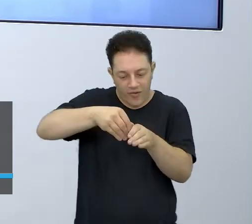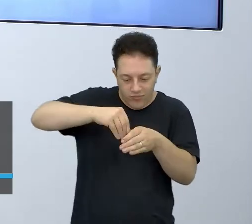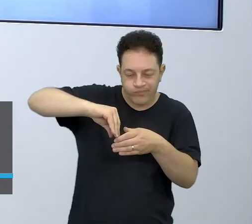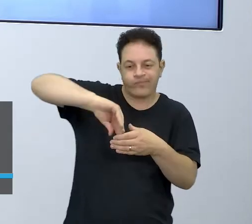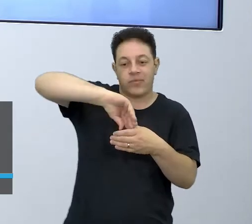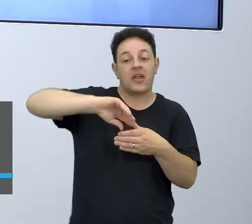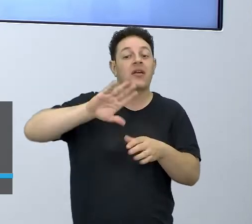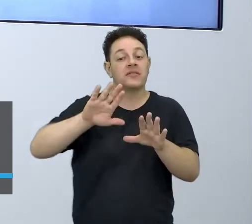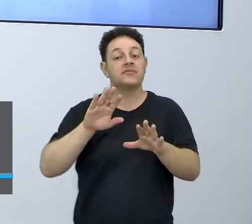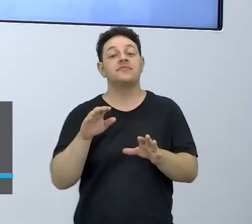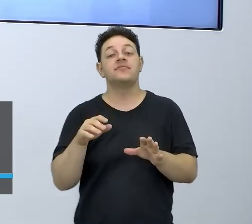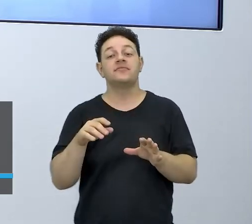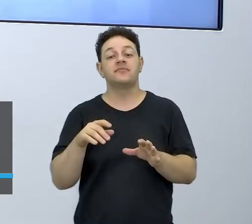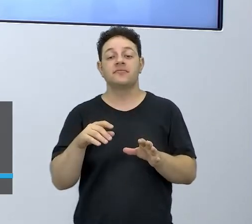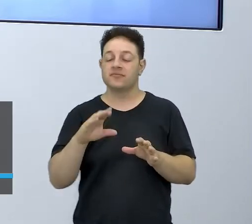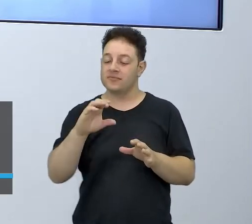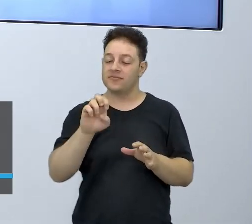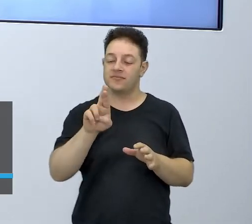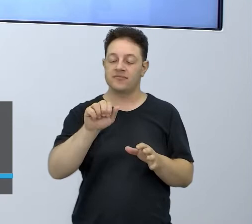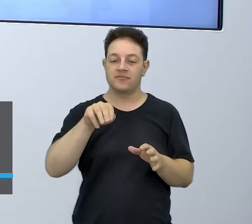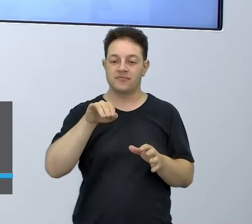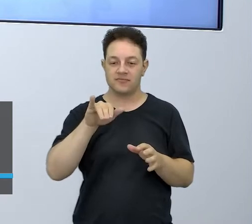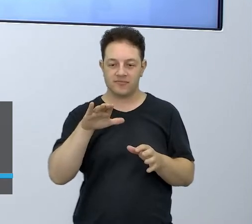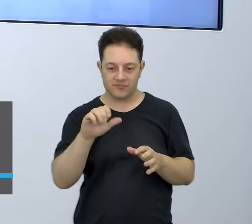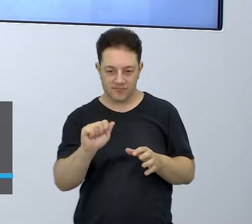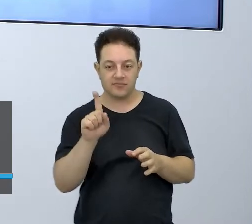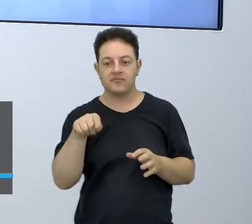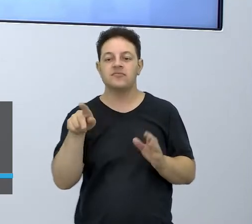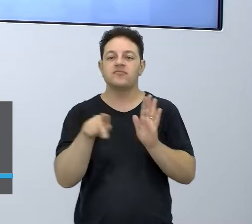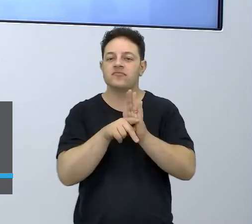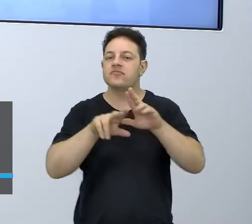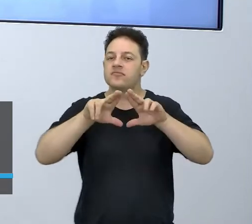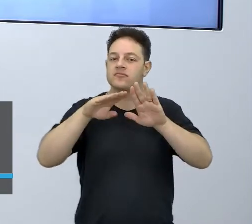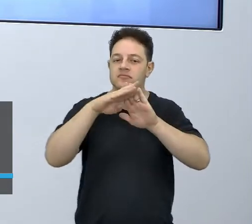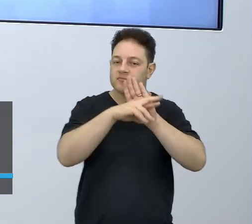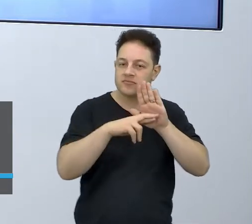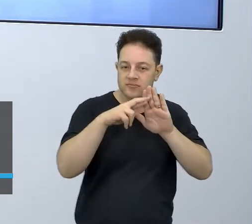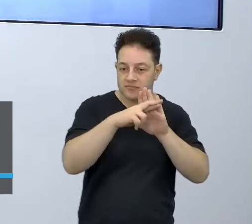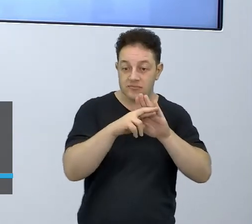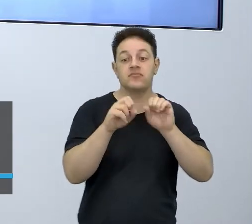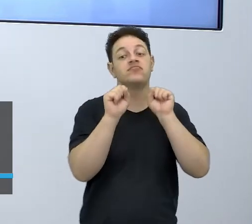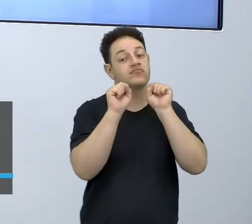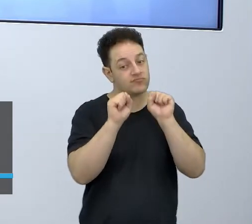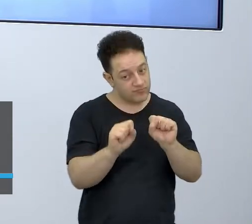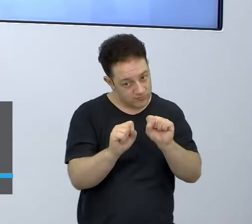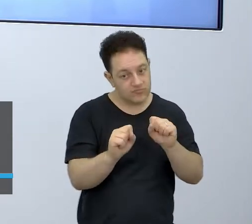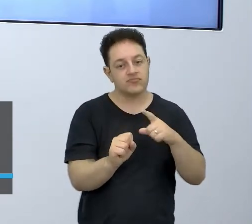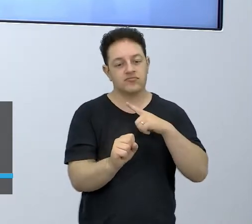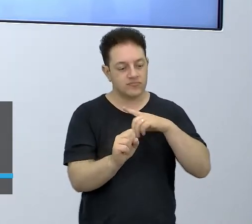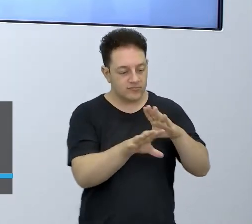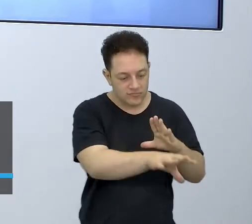de uma cerâmica de materiais recicláveis e tudo mais, que vem também de